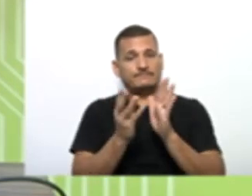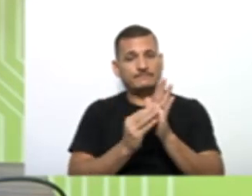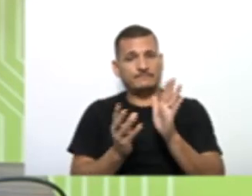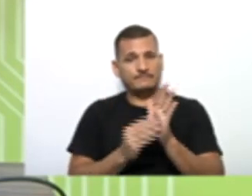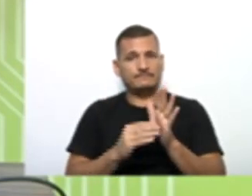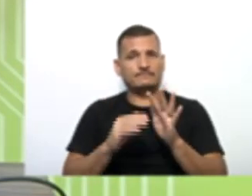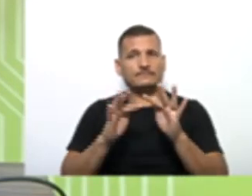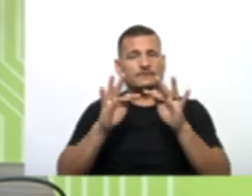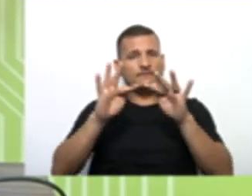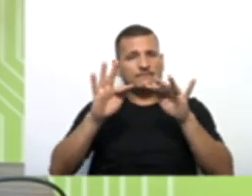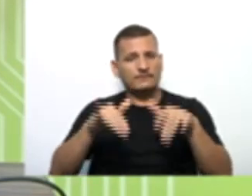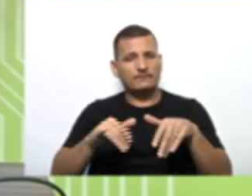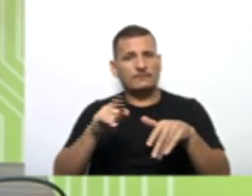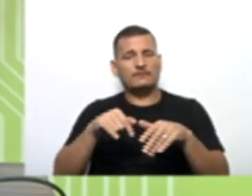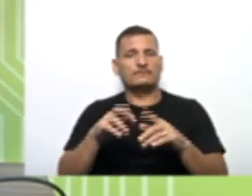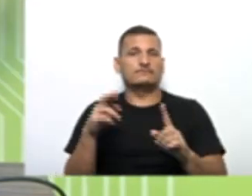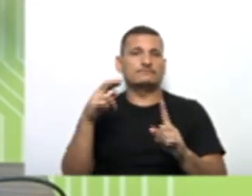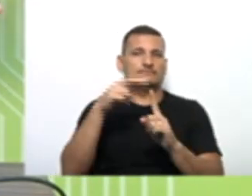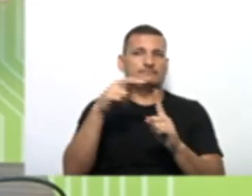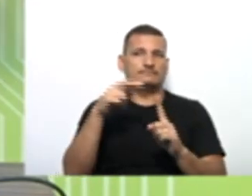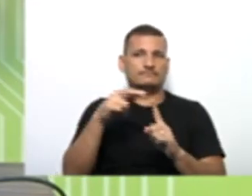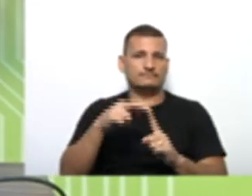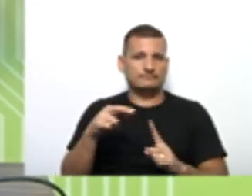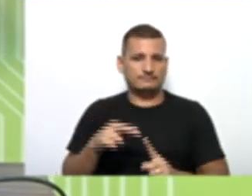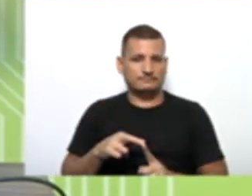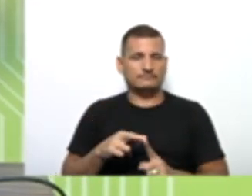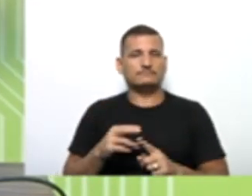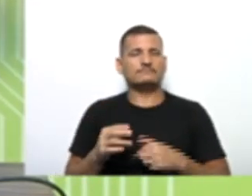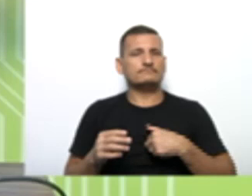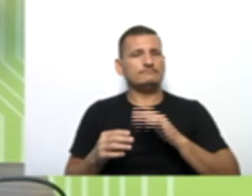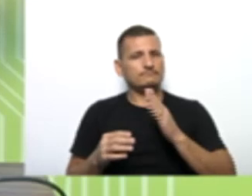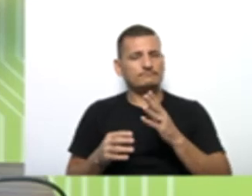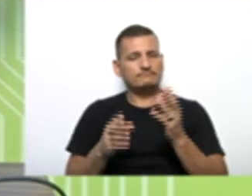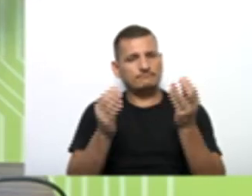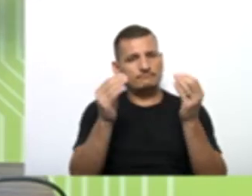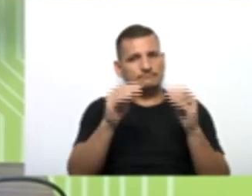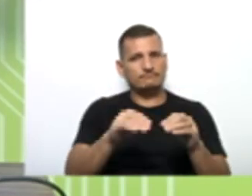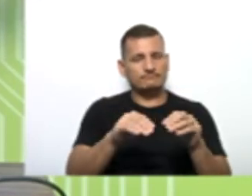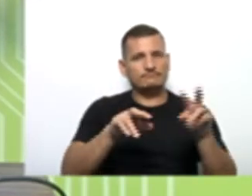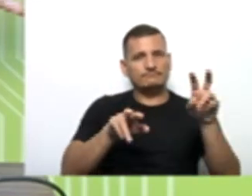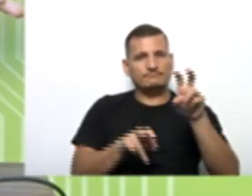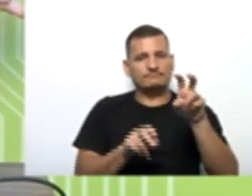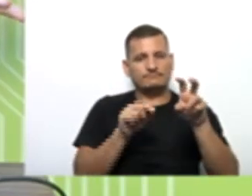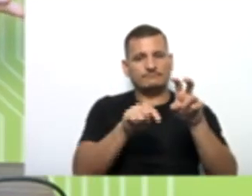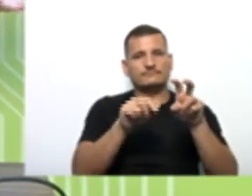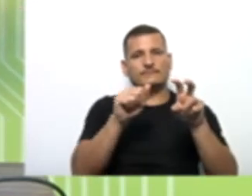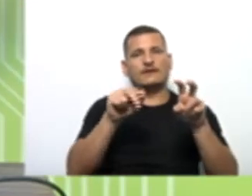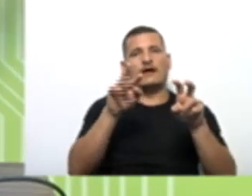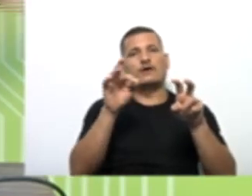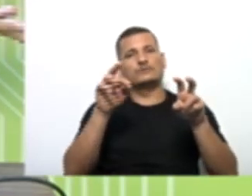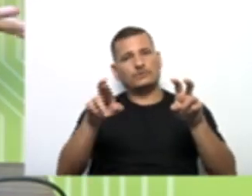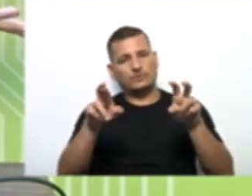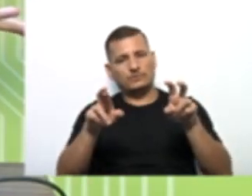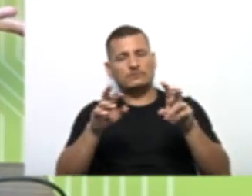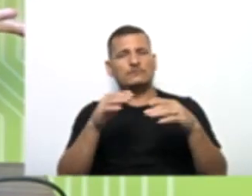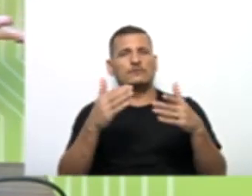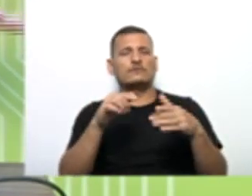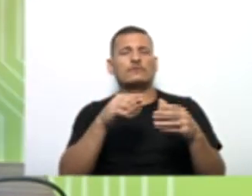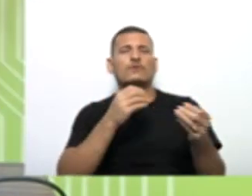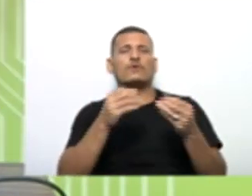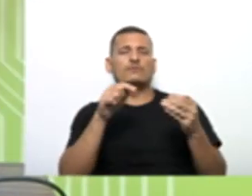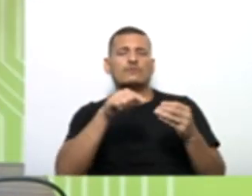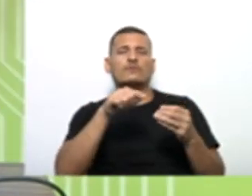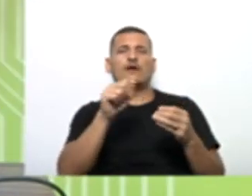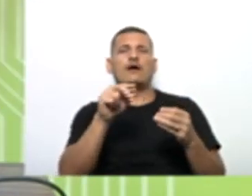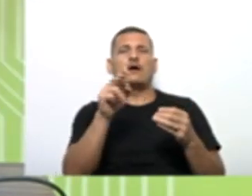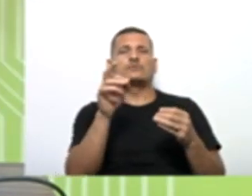último elemento são as referências. Então, eu citei um autor lá na minha... Fiz a citação de quem o autor. E como é que eu vou procurar esse